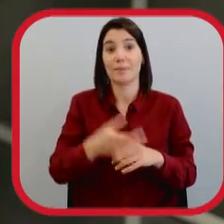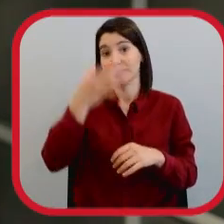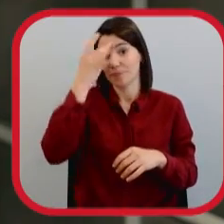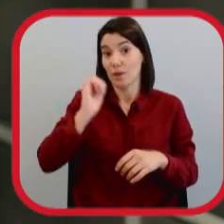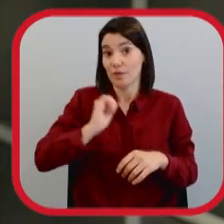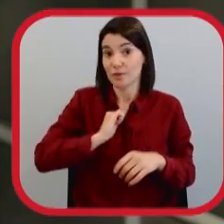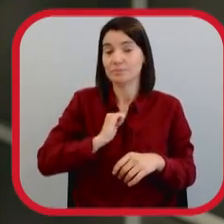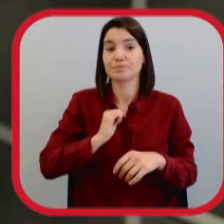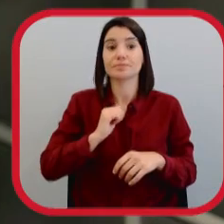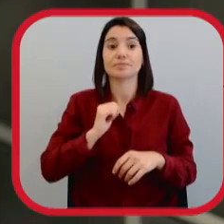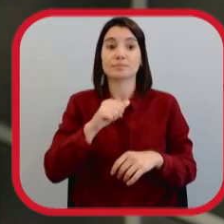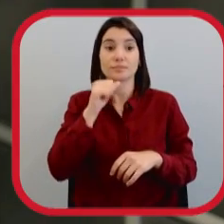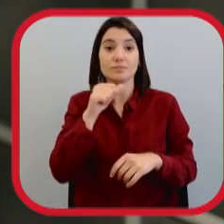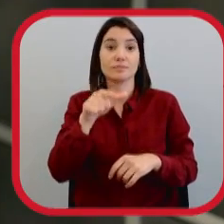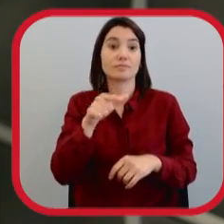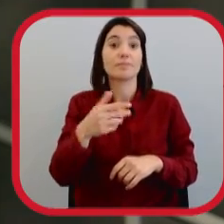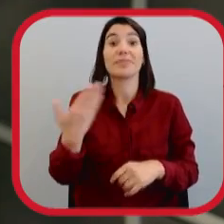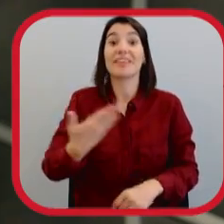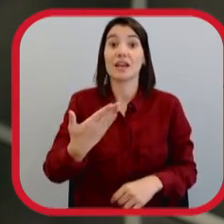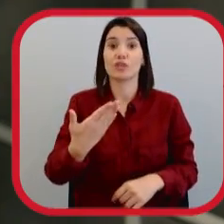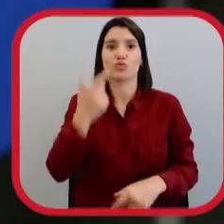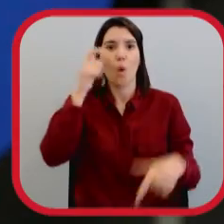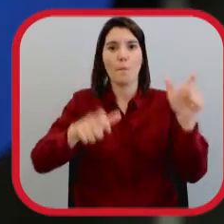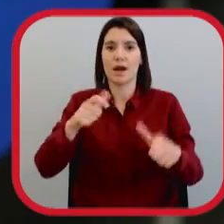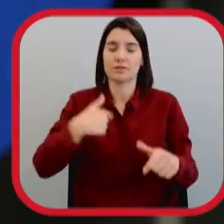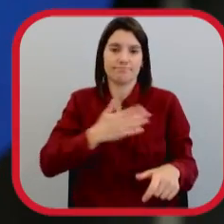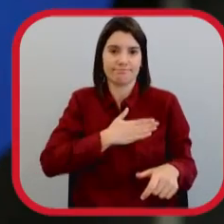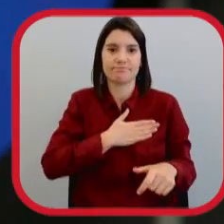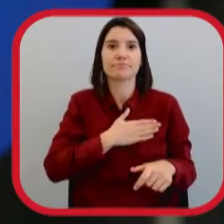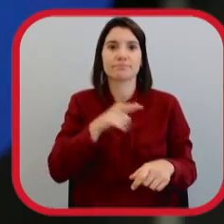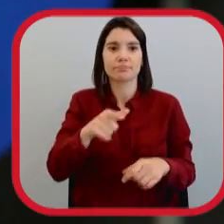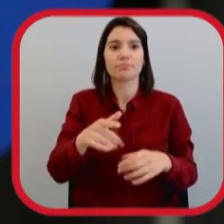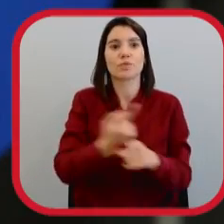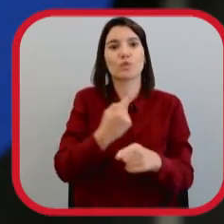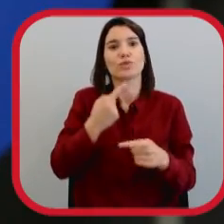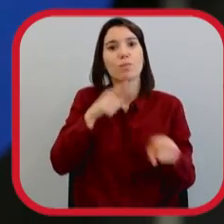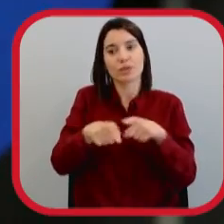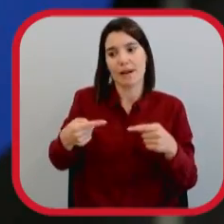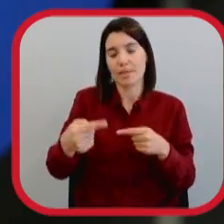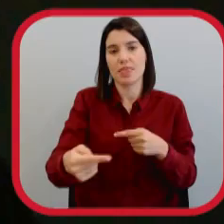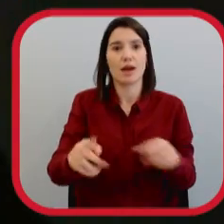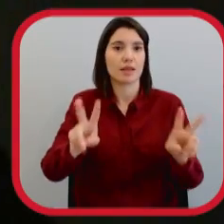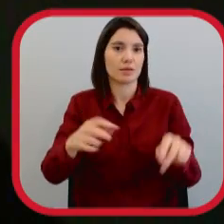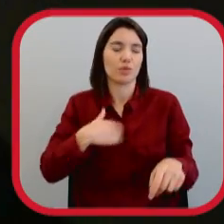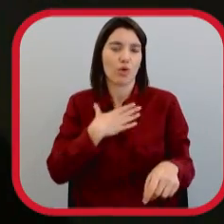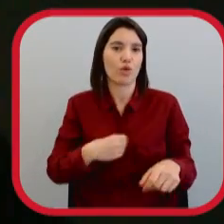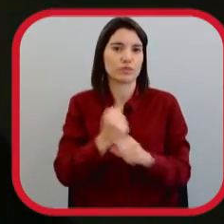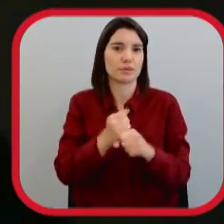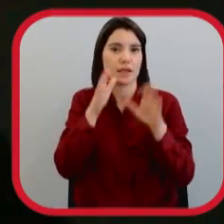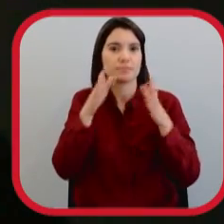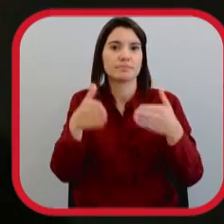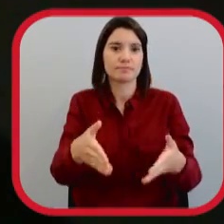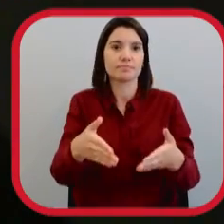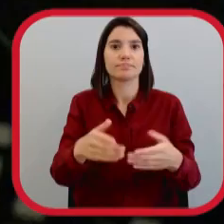termos chapéu será sempre relacionada com direitos humanos e é de facto um tema que, à margem das coisas de política do dia-a-dia, é uma temática na qual eu